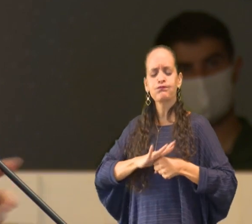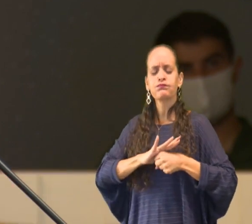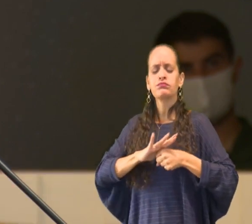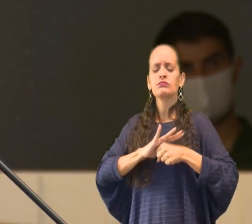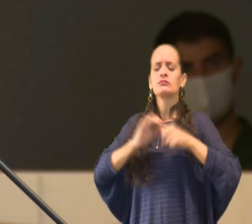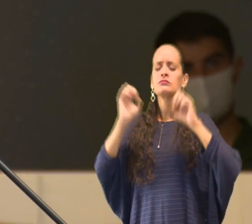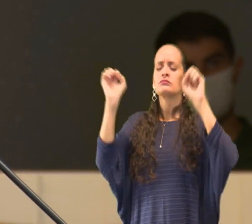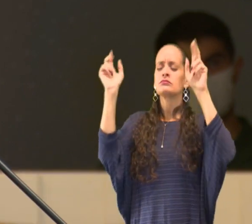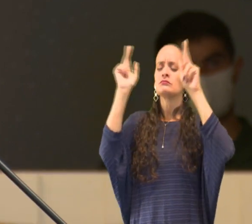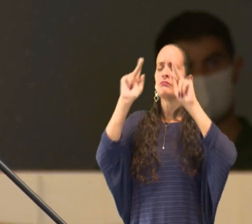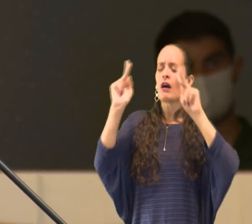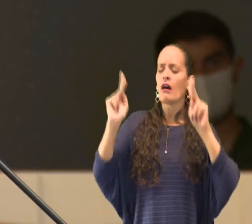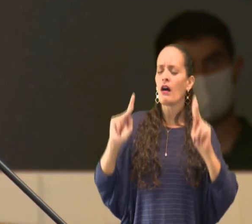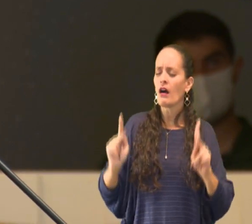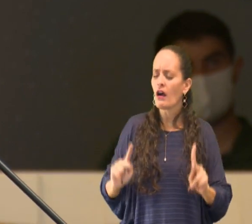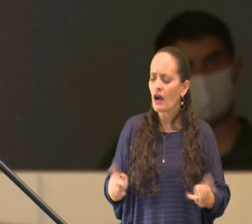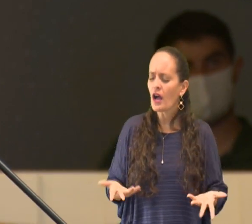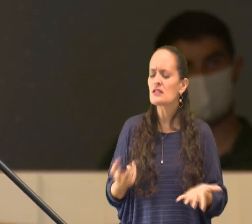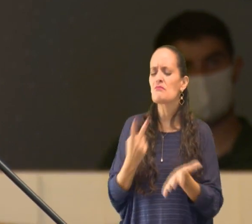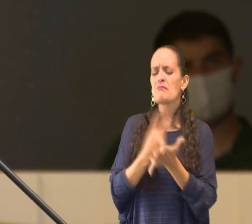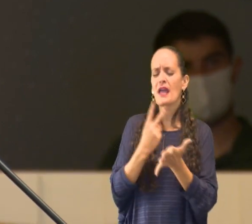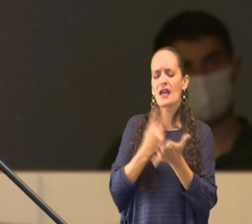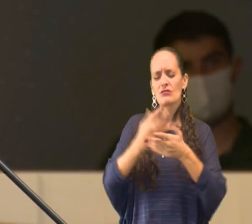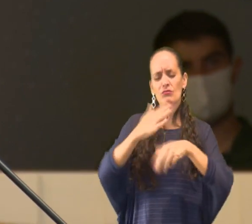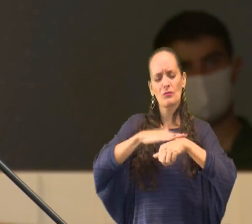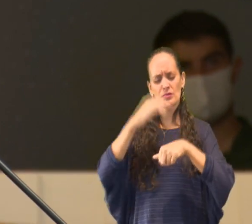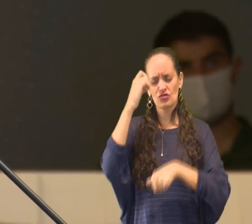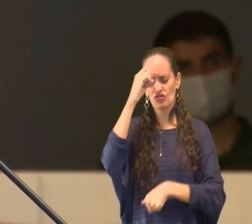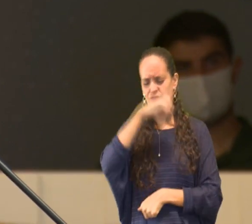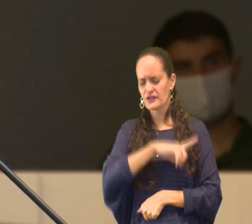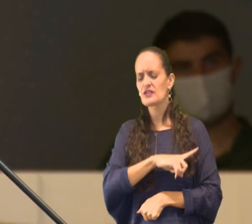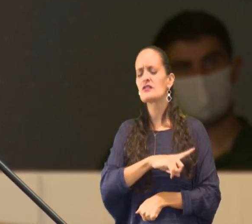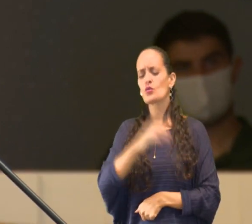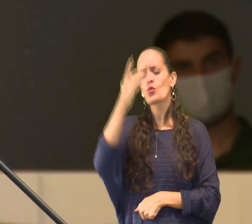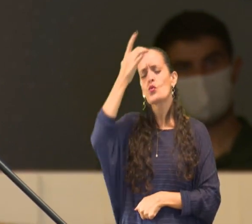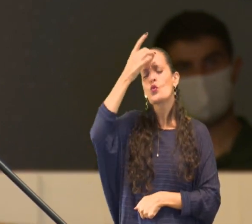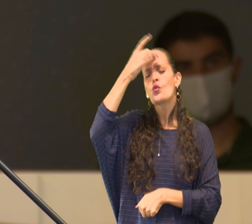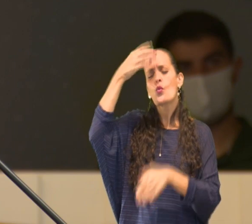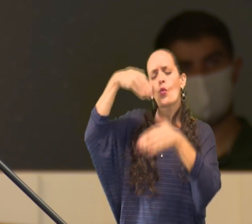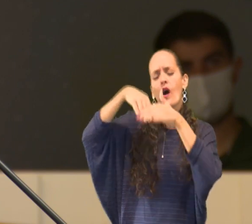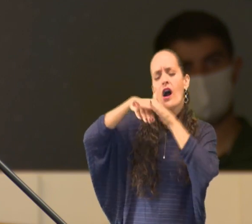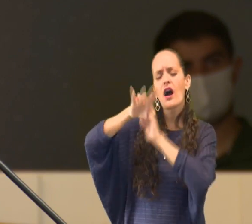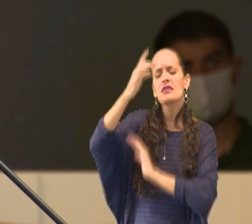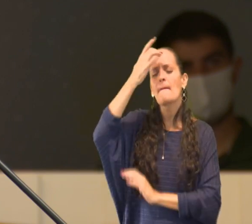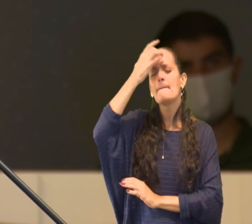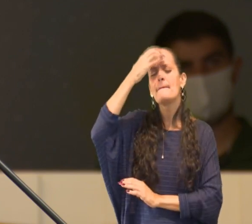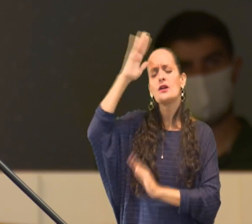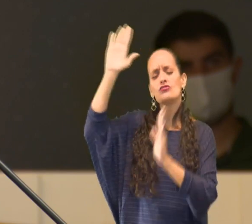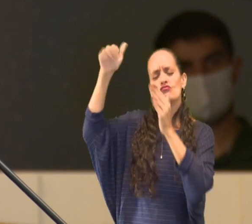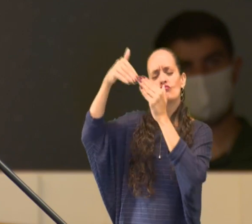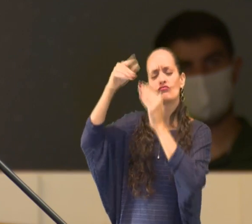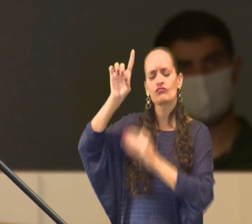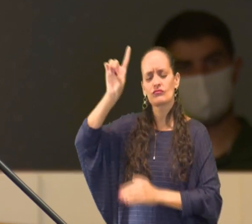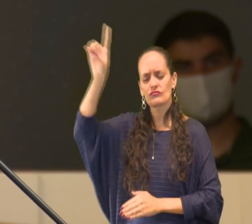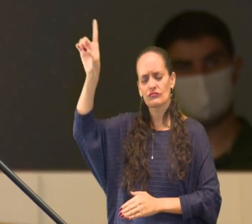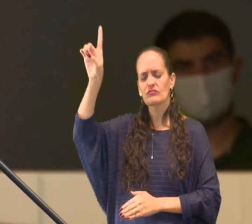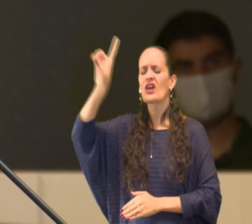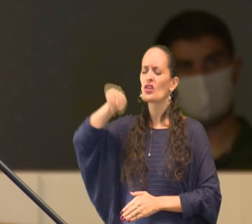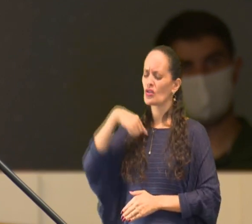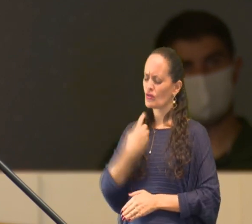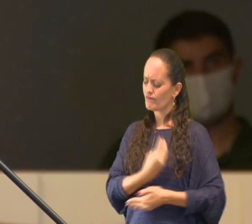que excede o entendimento, guardando os corações e as mentes em Cristo Jesus. Ó Deus, e nós entregamos a nossa vida no